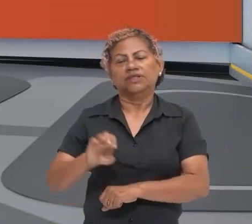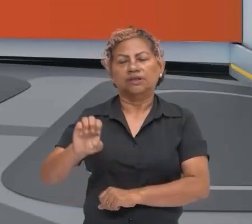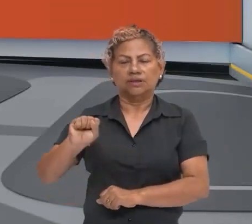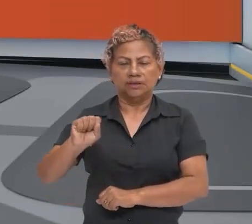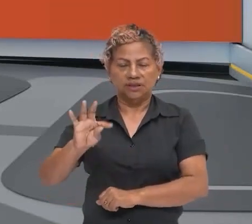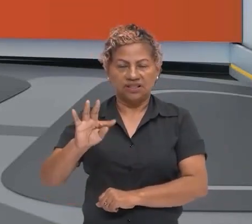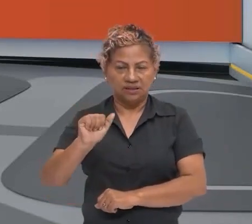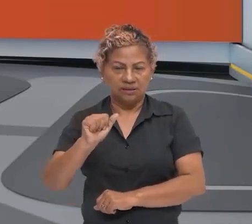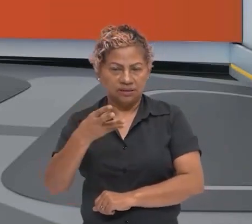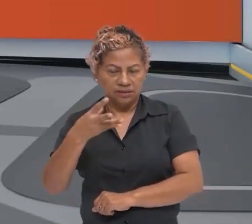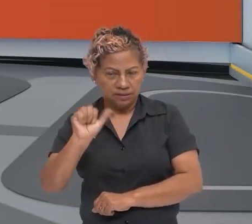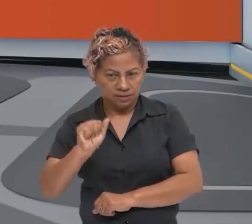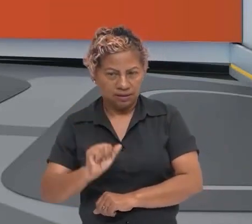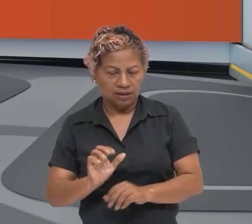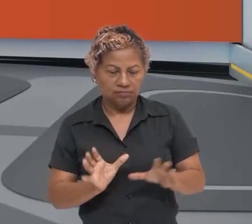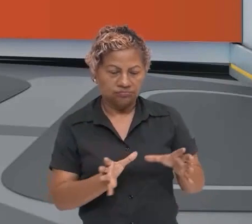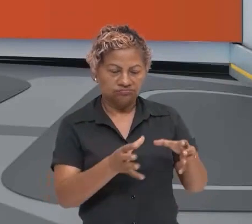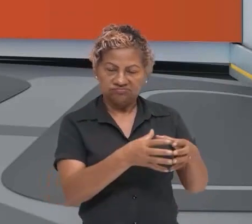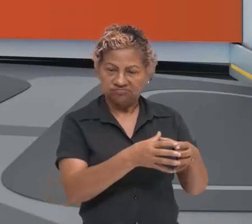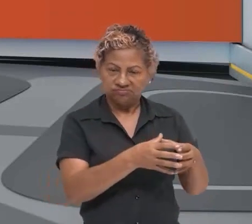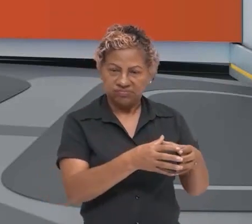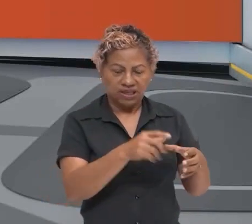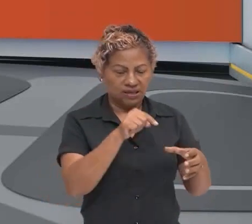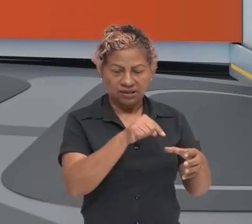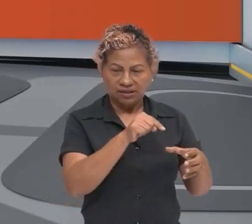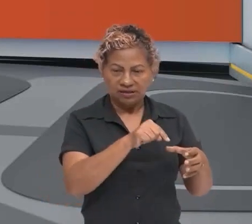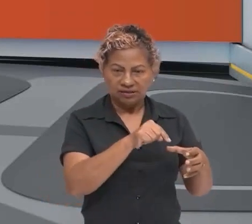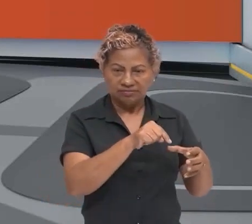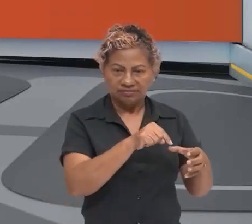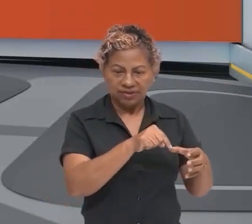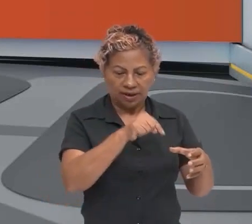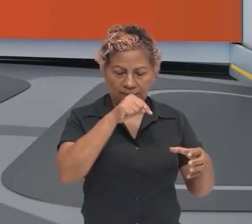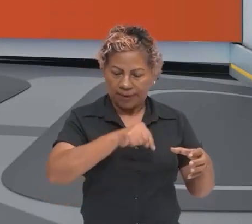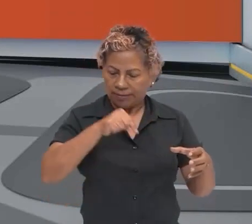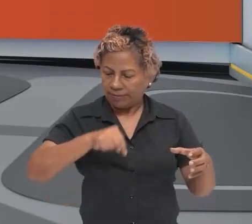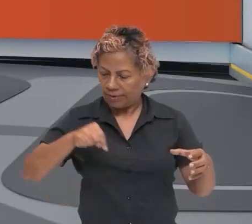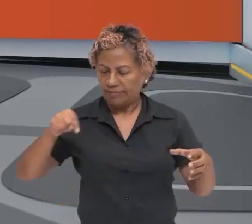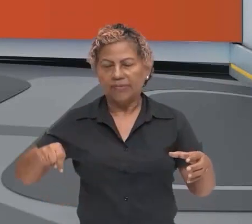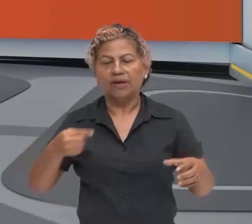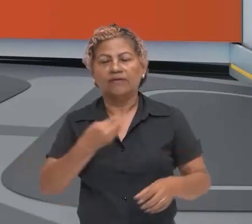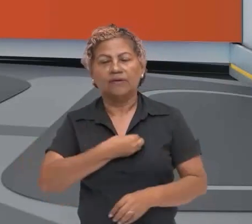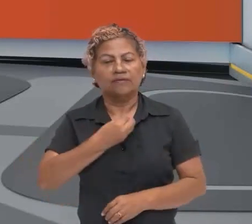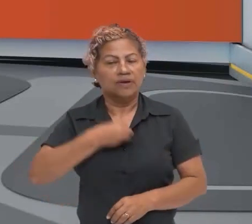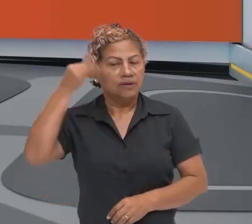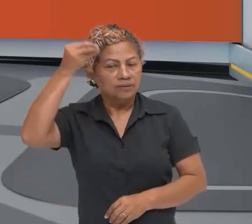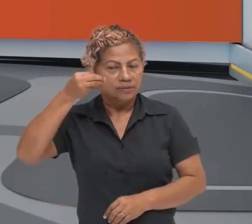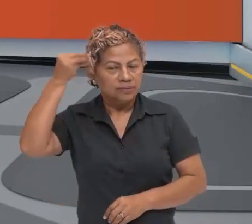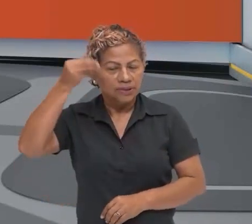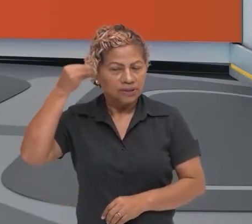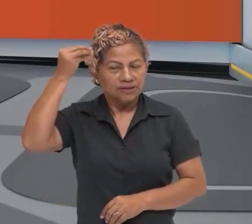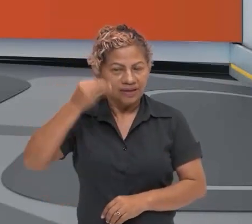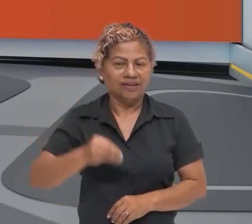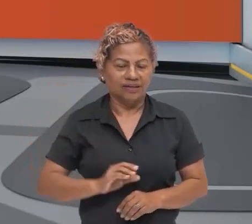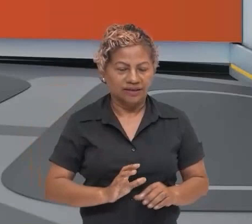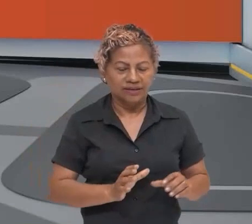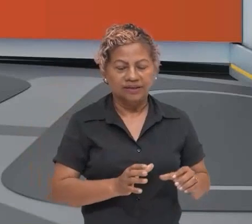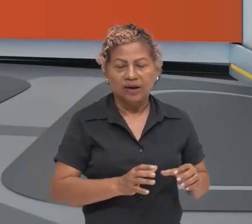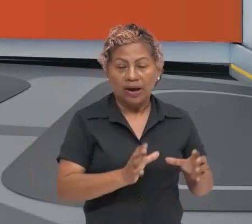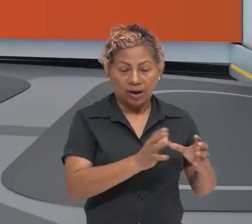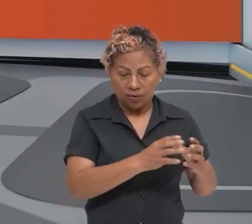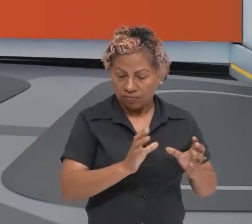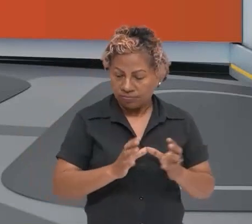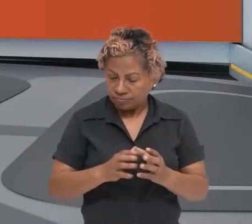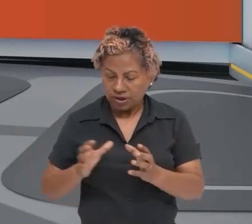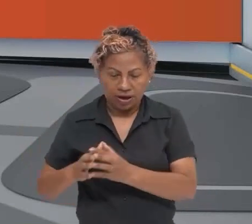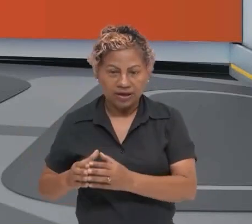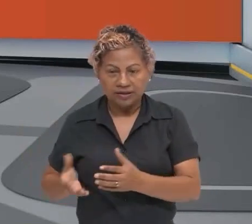esses grupos, eles têm que passar por todas essas estações, vivendo essa experiência em cada estação, que é cada grupo,